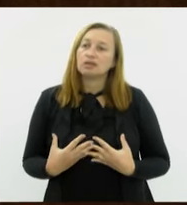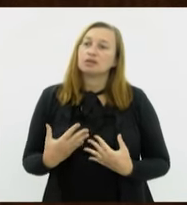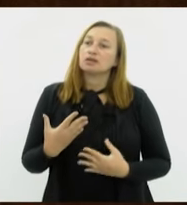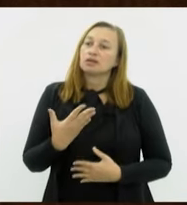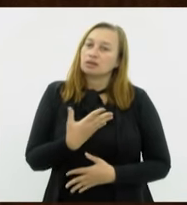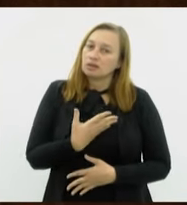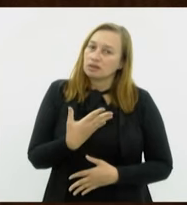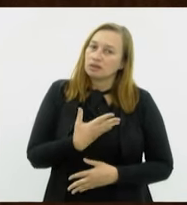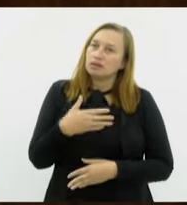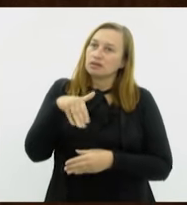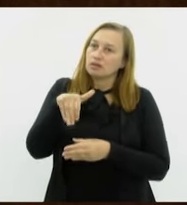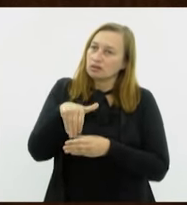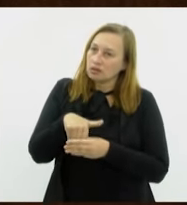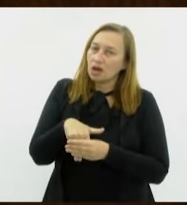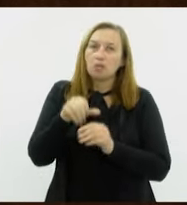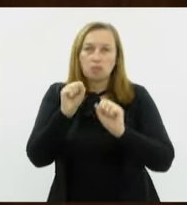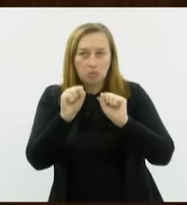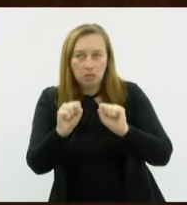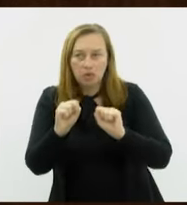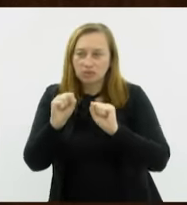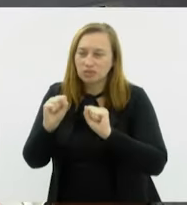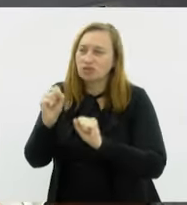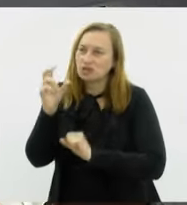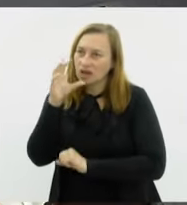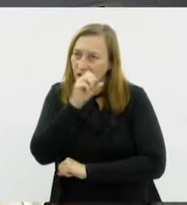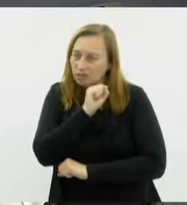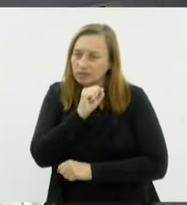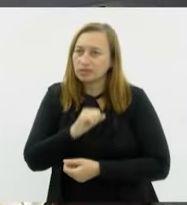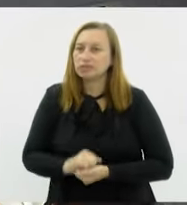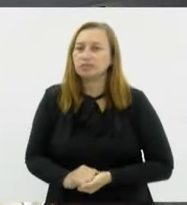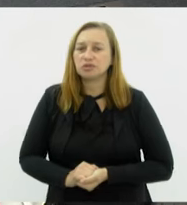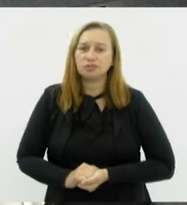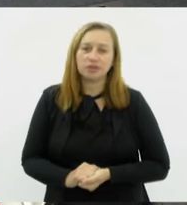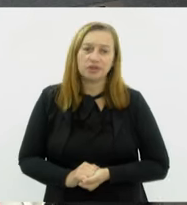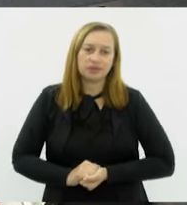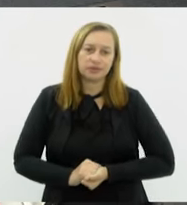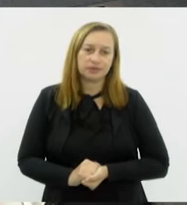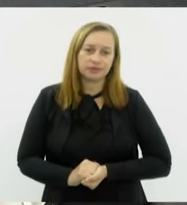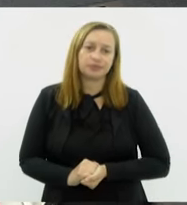votá-la. Pode ser? Pode discutir, deputado Luiz Paulo.